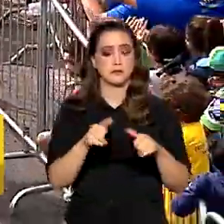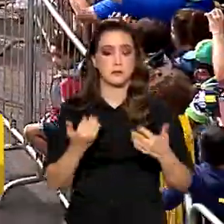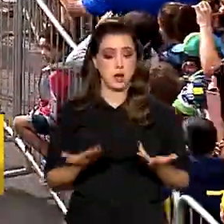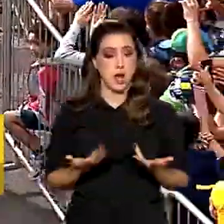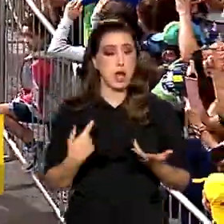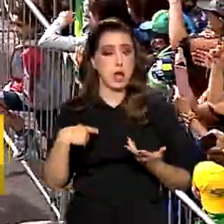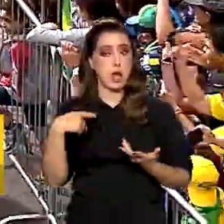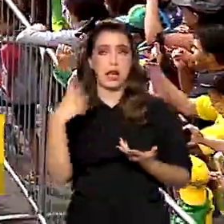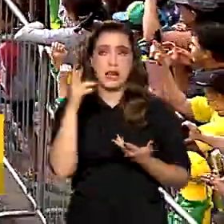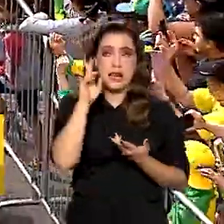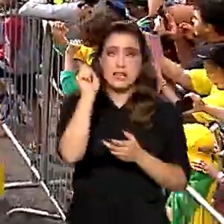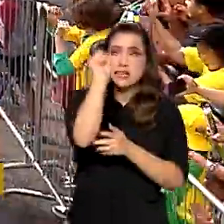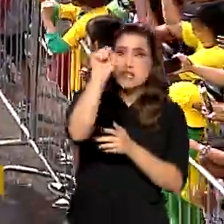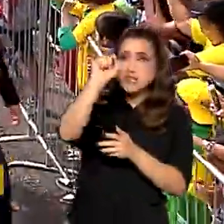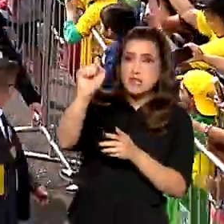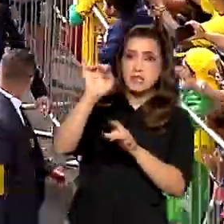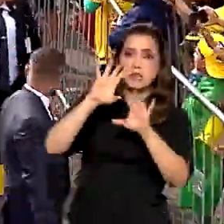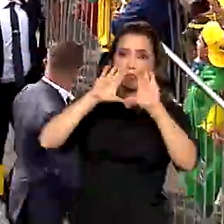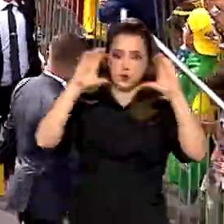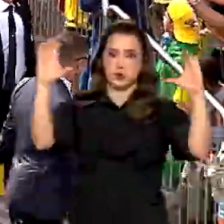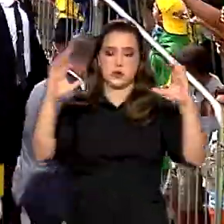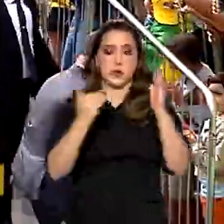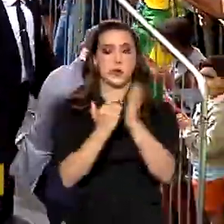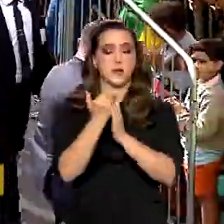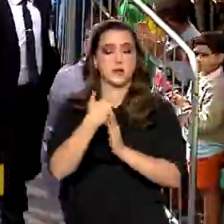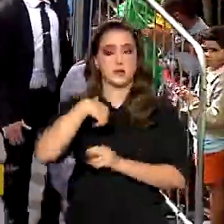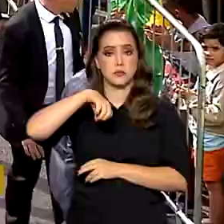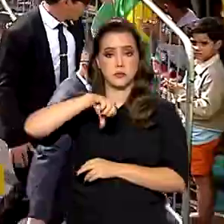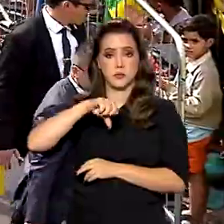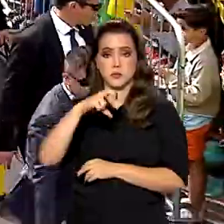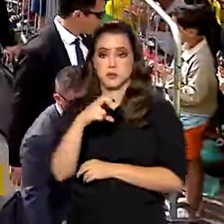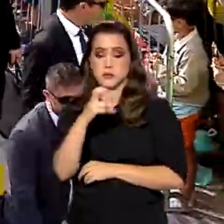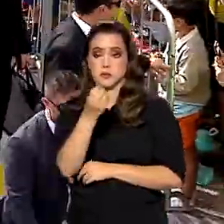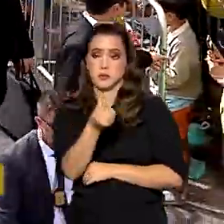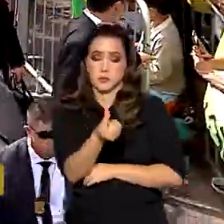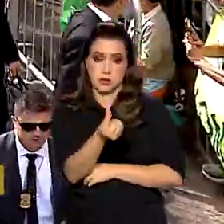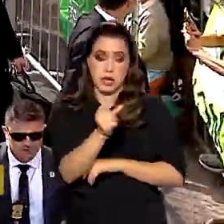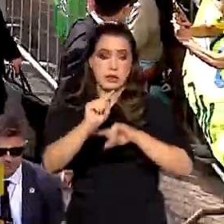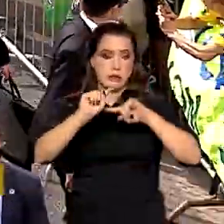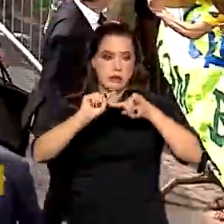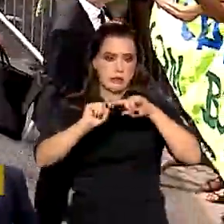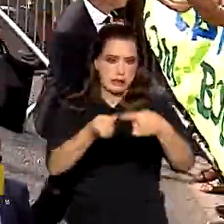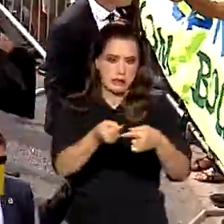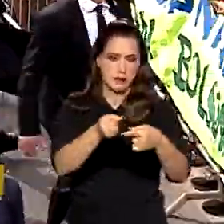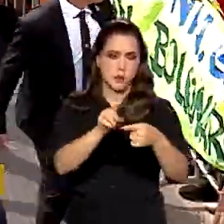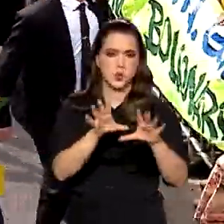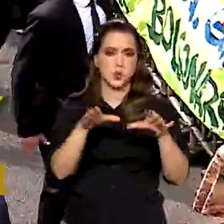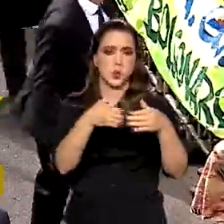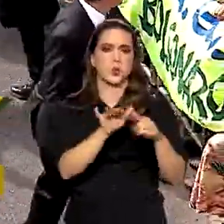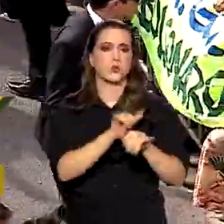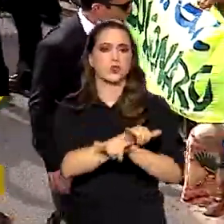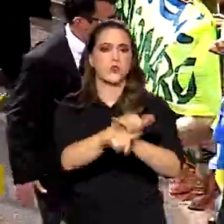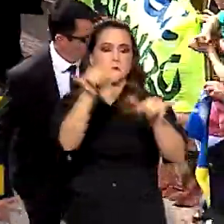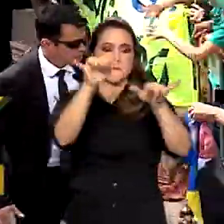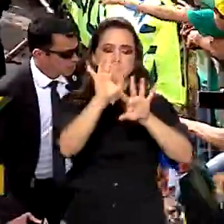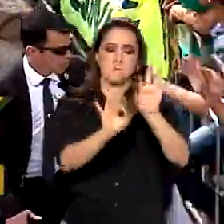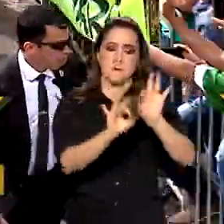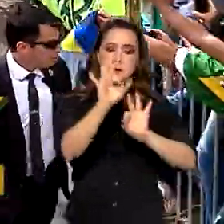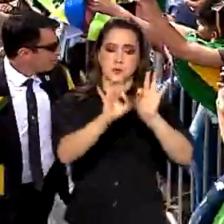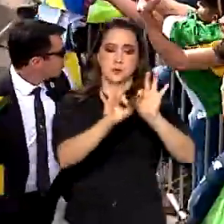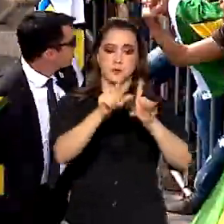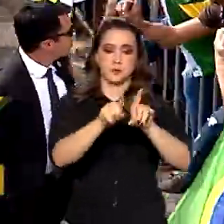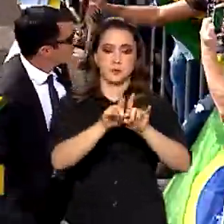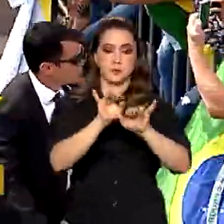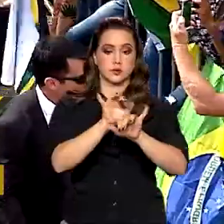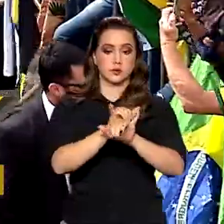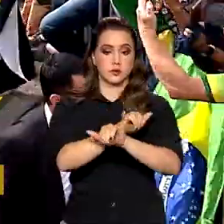Essa escrita no céu, ela começou em 1956, como eu já citei para vocês. Depois, a Esquadrilha da Fumaça passou por uma evolução das aeronaves,